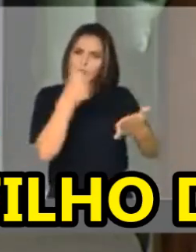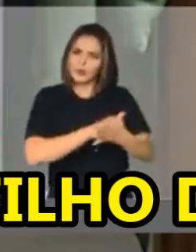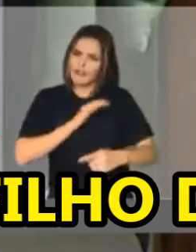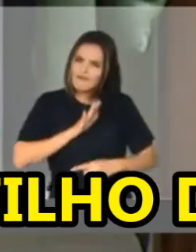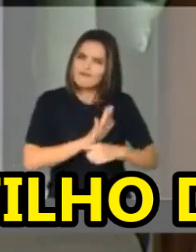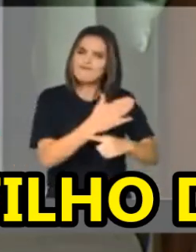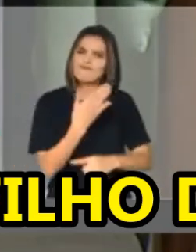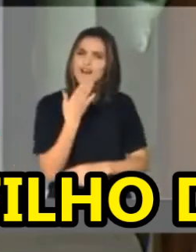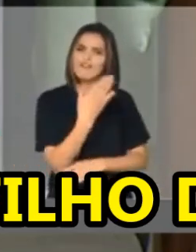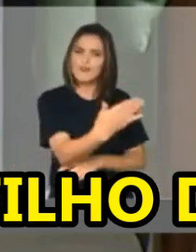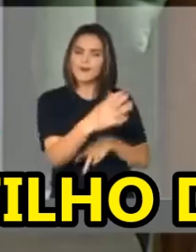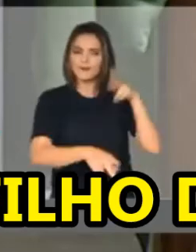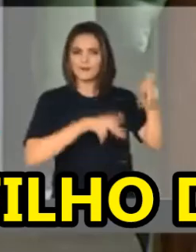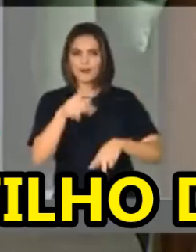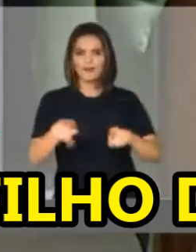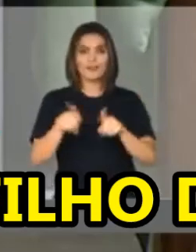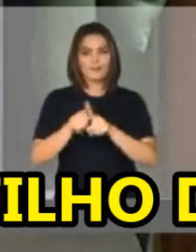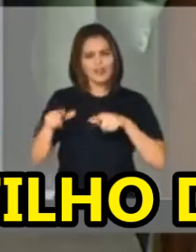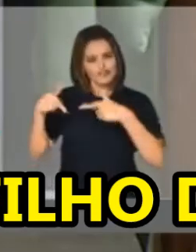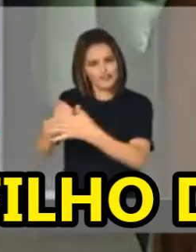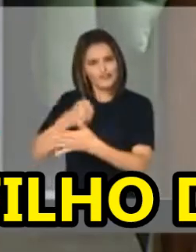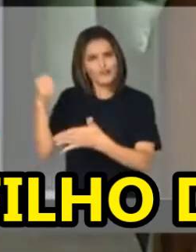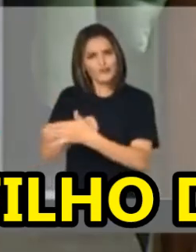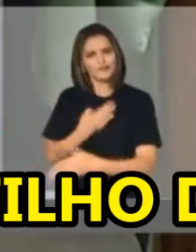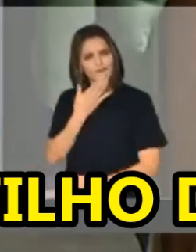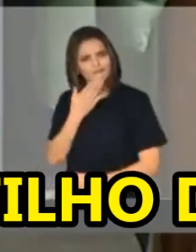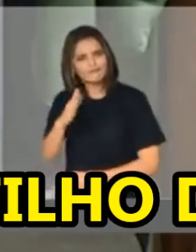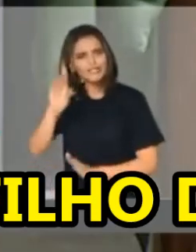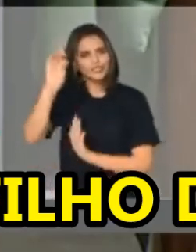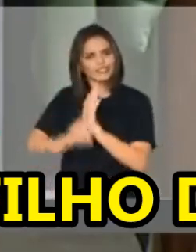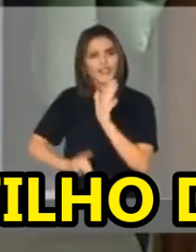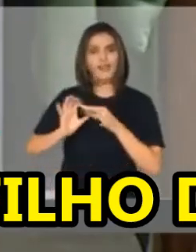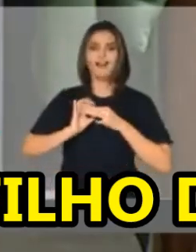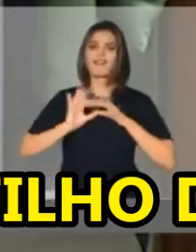na luta por direitos, na luta pela liberdade. Um grande abraço. Obrigada, presidente.